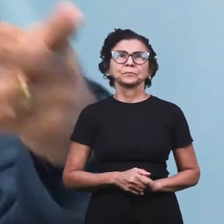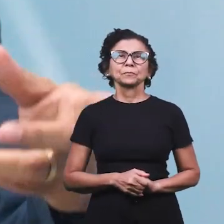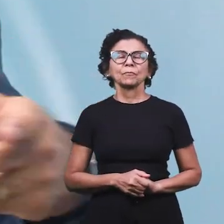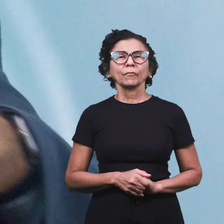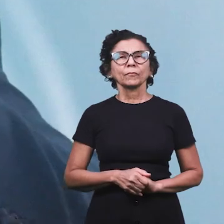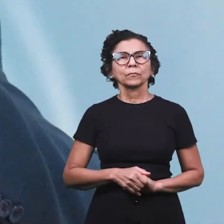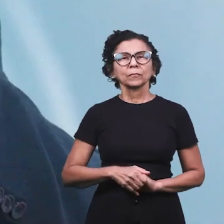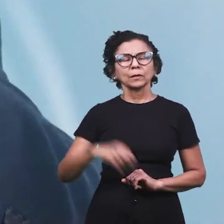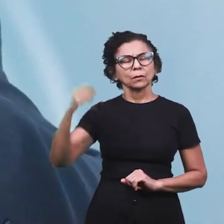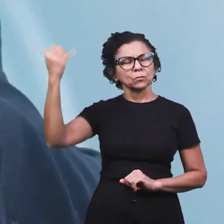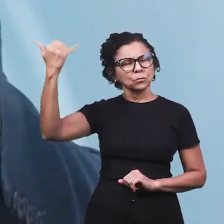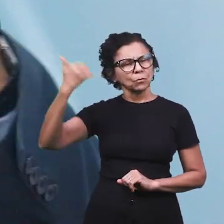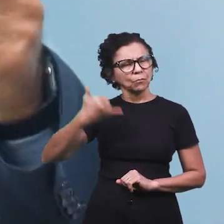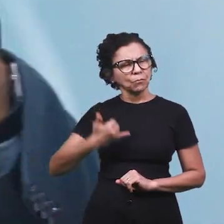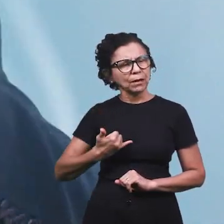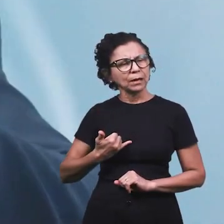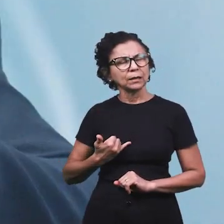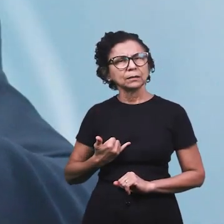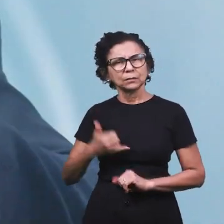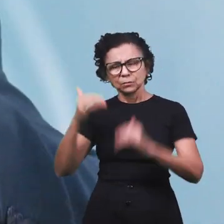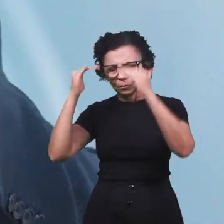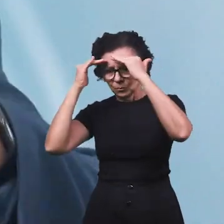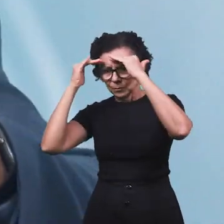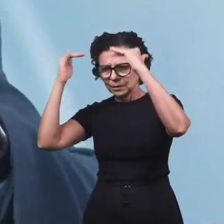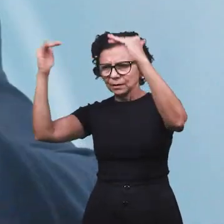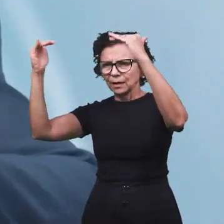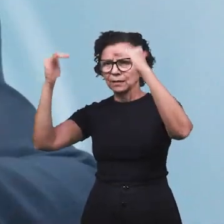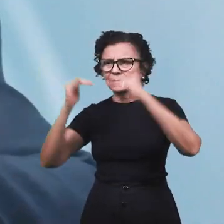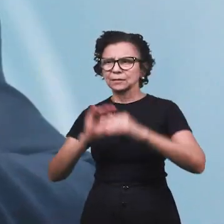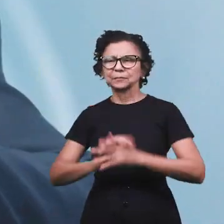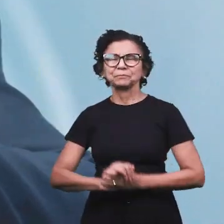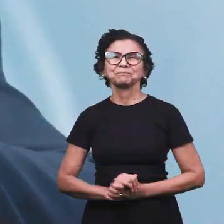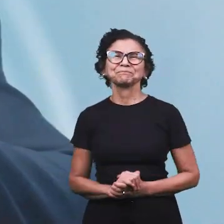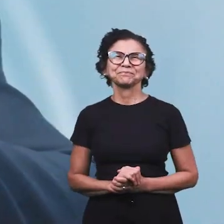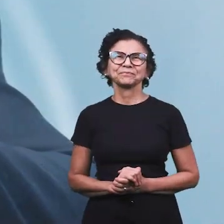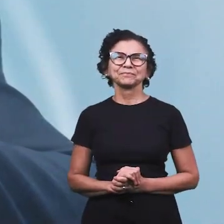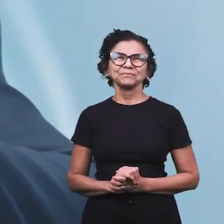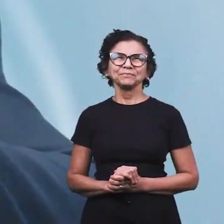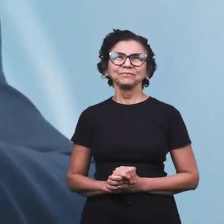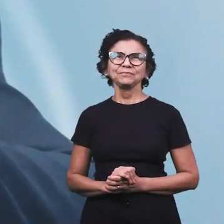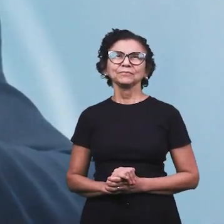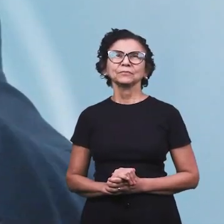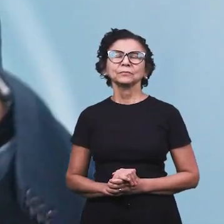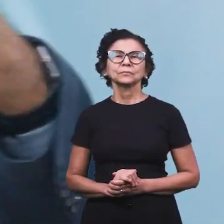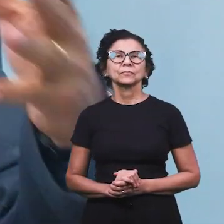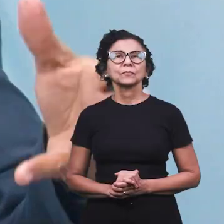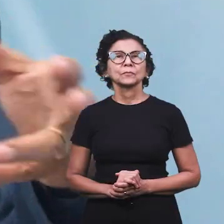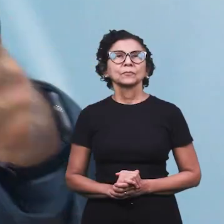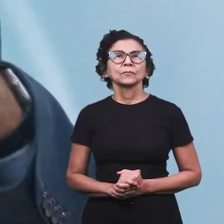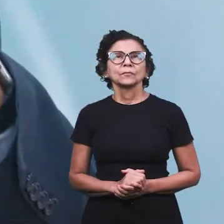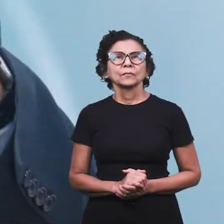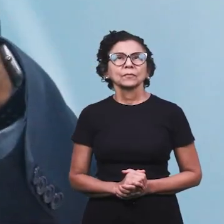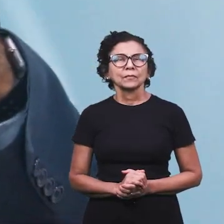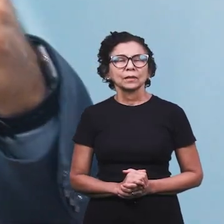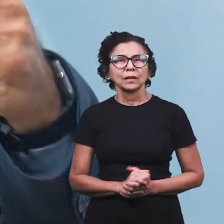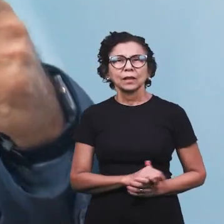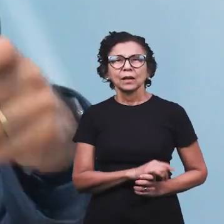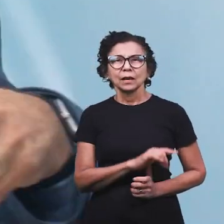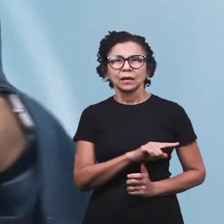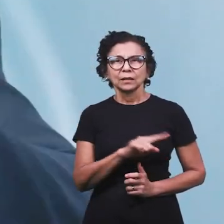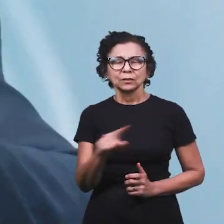fala, segue. Ele clamou, segue, ele seguiu. Louvado seja o Senhor pela vitória do nosso irmão. E os idosos ouvindo